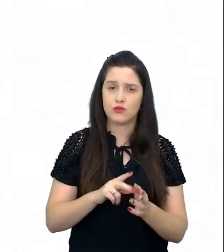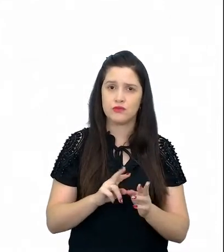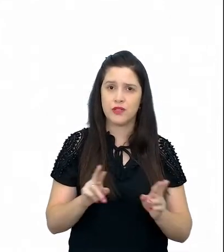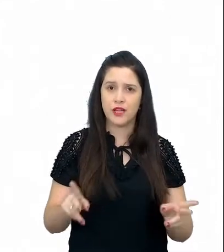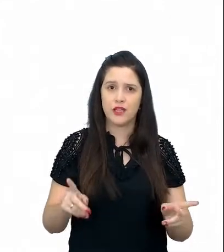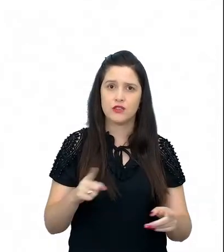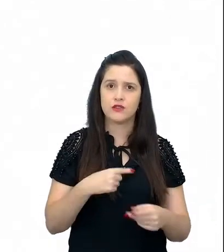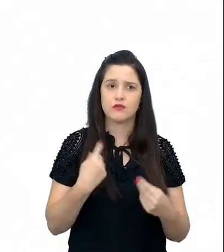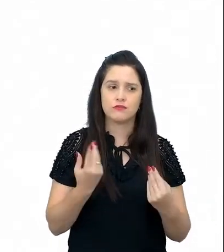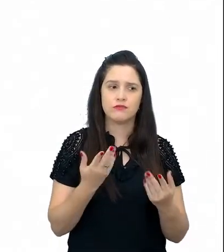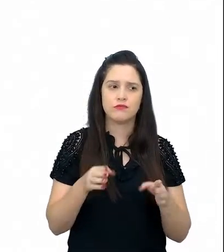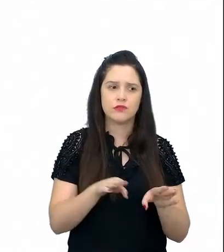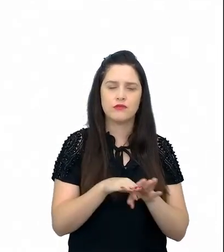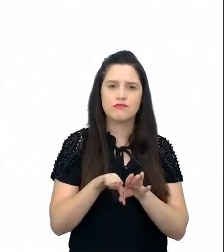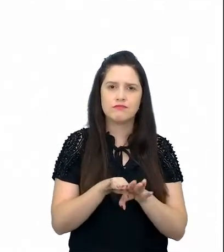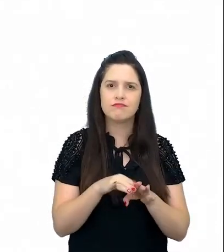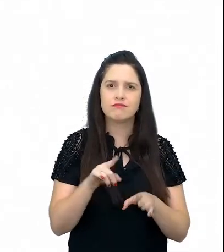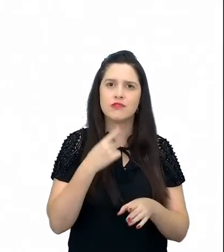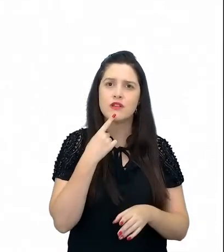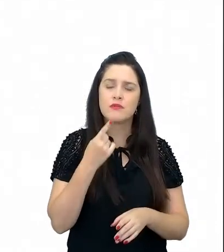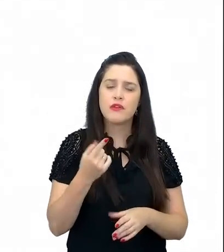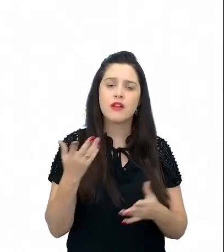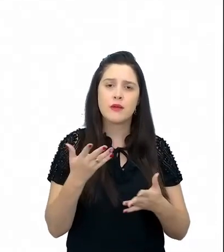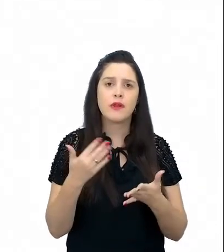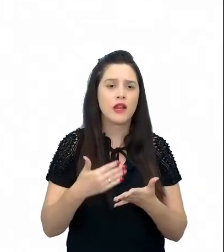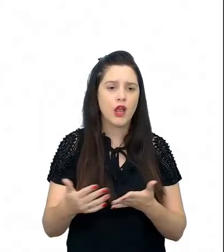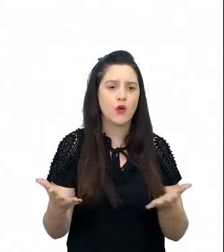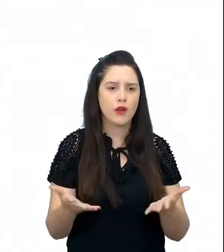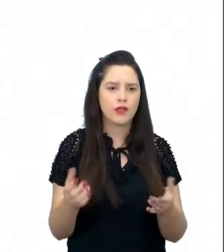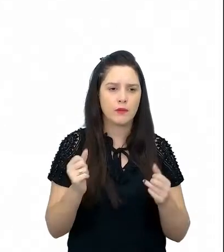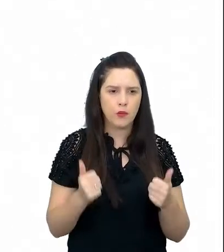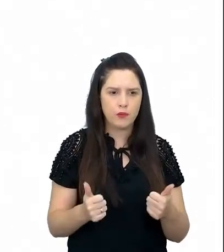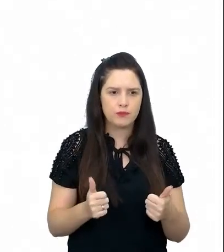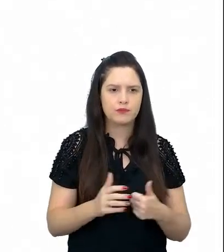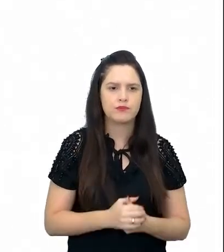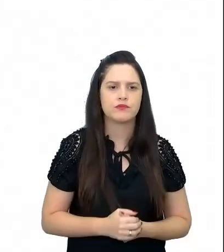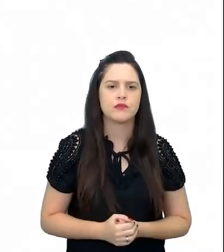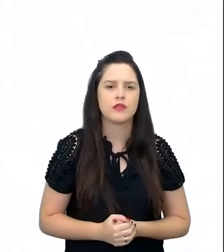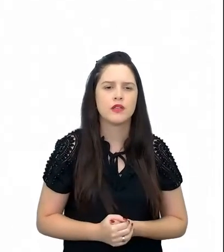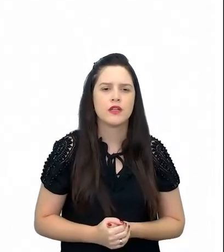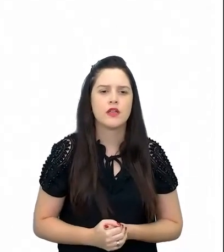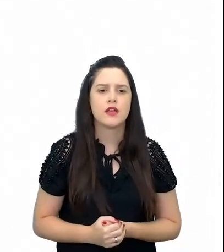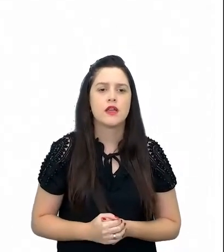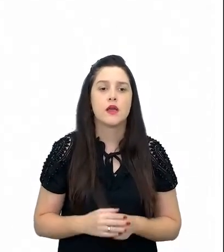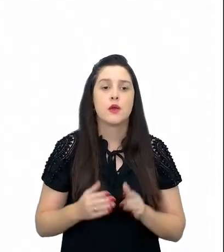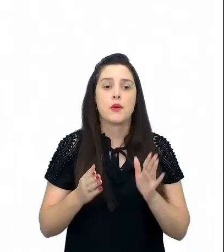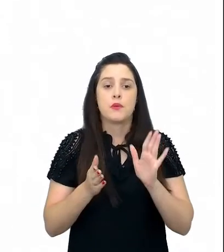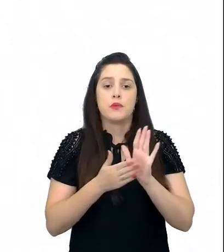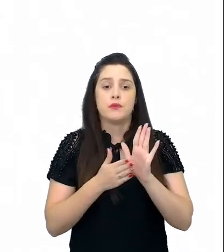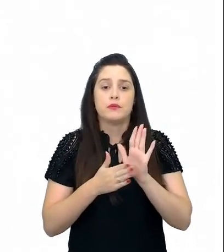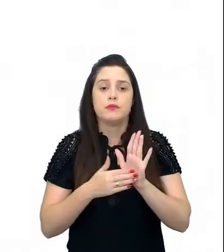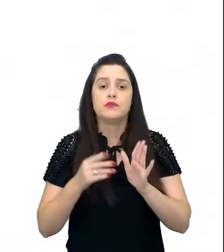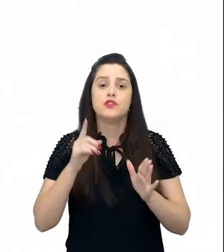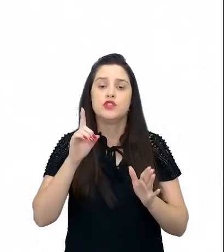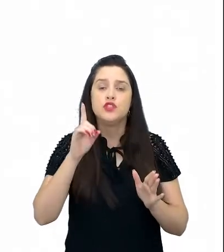densidade demográfica. É o que nós estamos trabalhando agora. Na aula 5 e 6, a proporcionalidade direta e inversa entre duas grandezas. Isso é